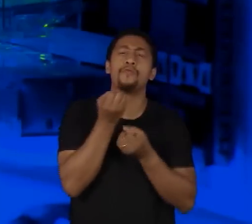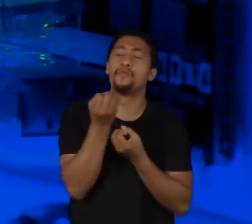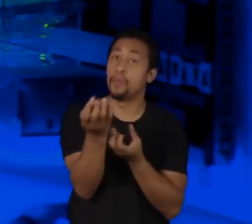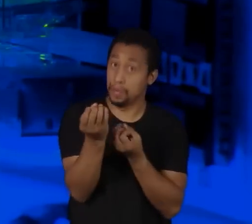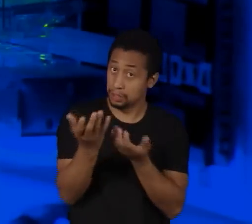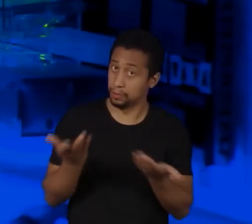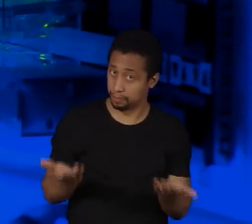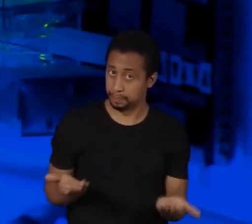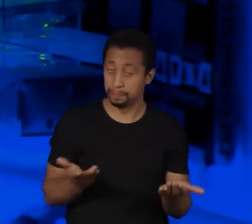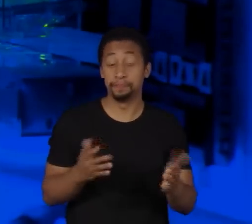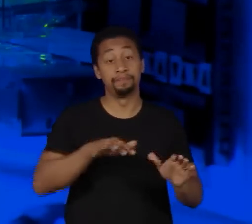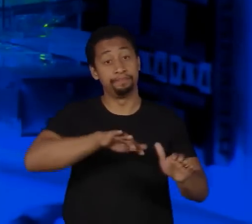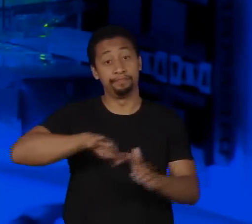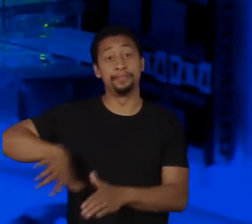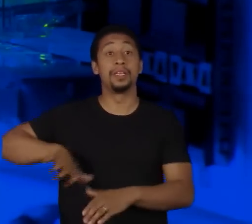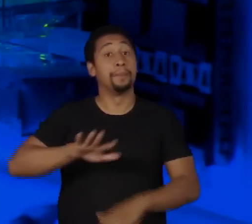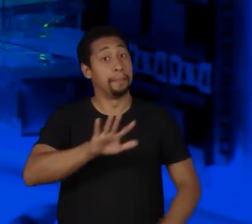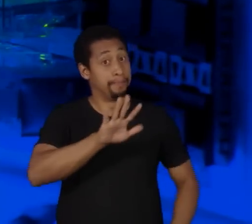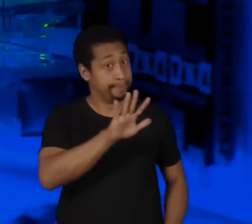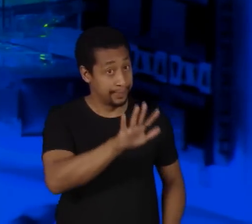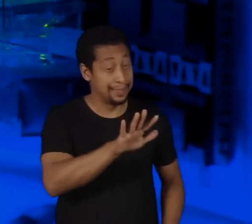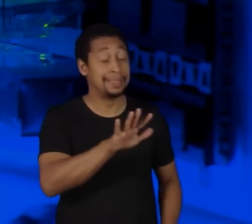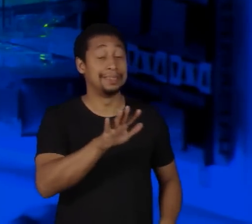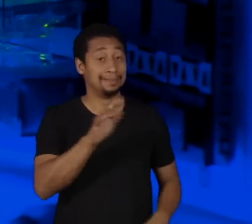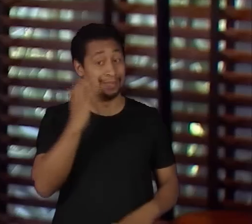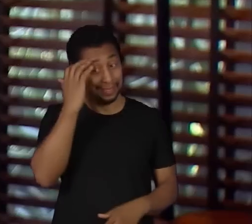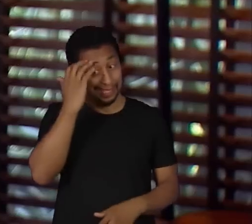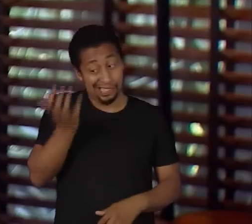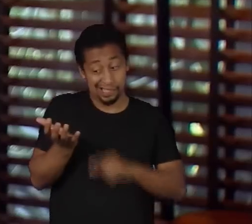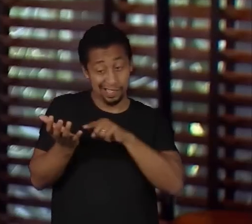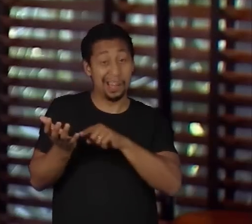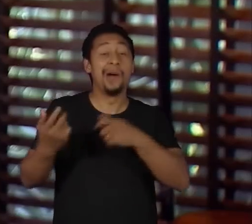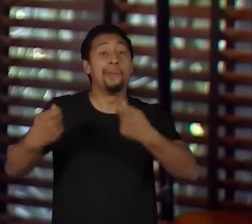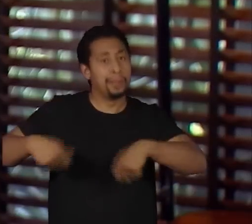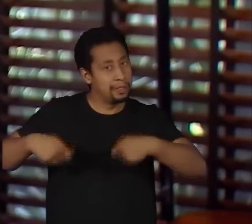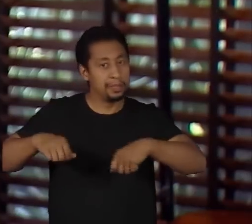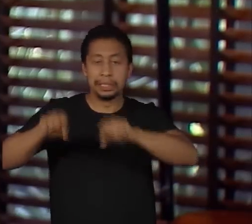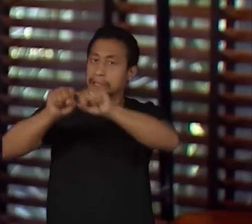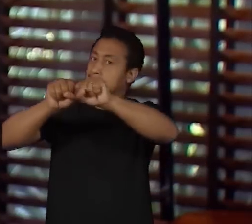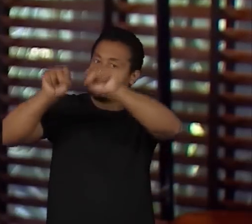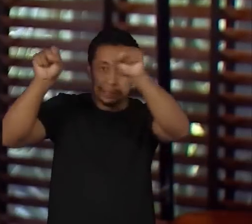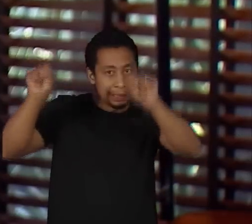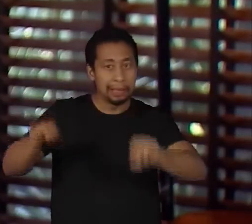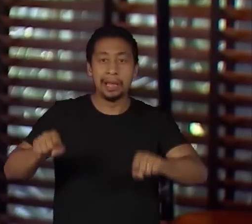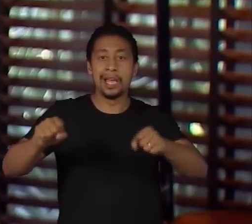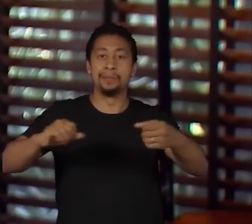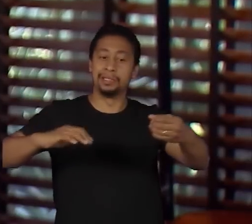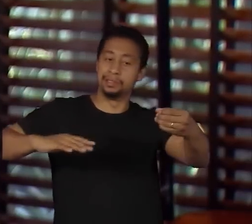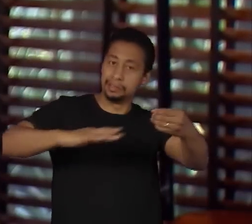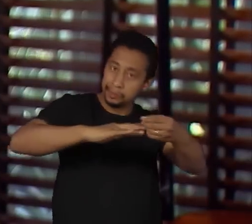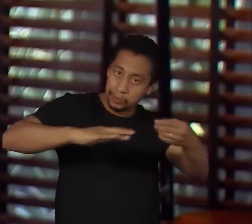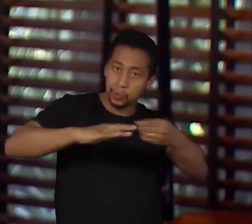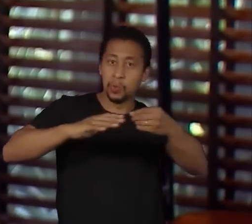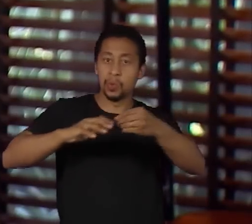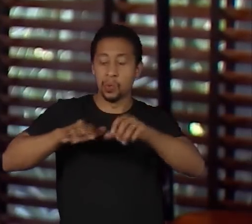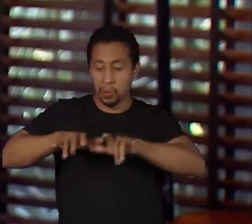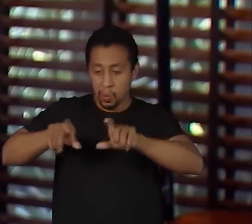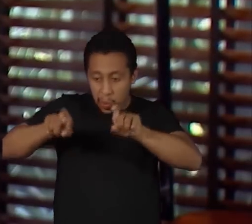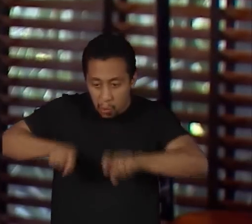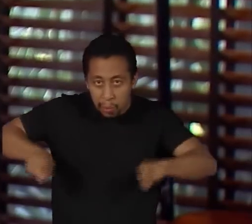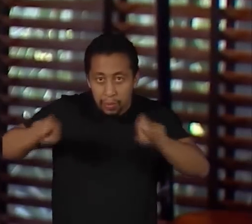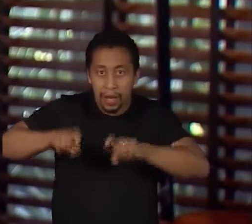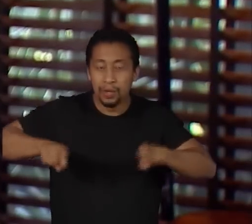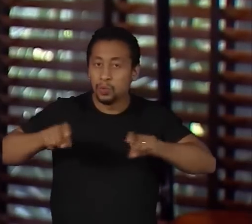grande. Por outro lado, eles precisam de sistemas, de data centers, né, de sistema